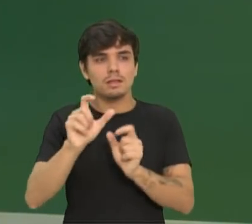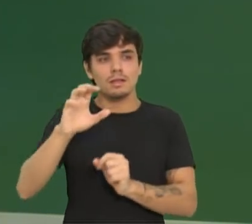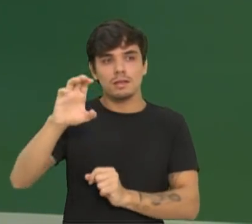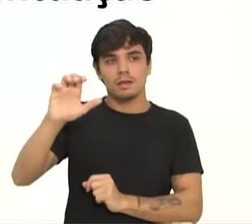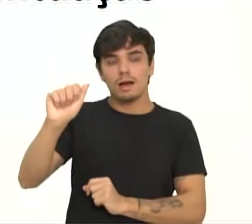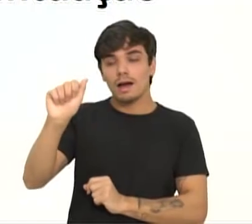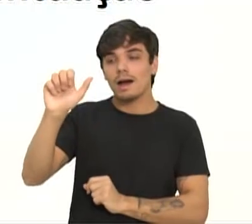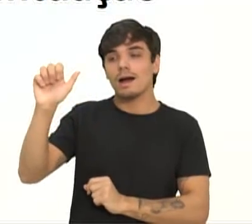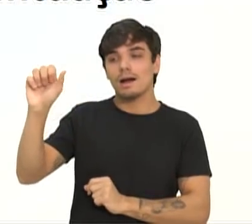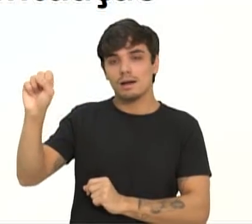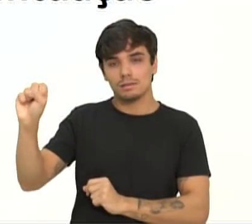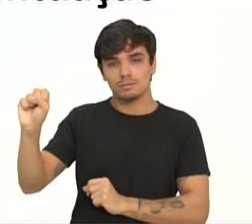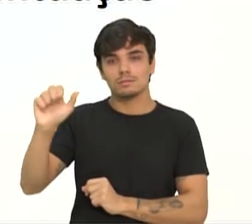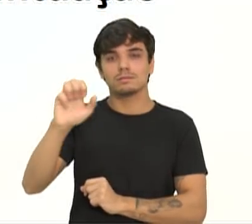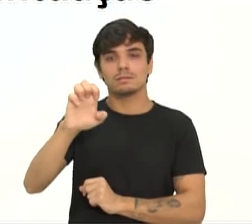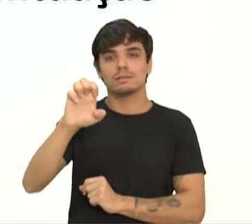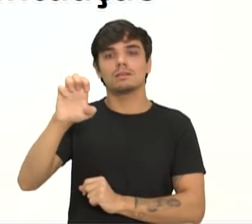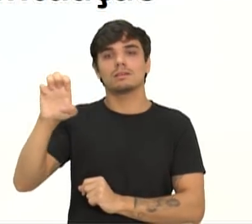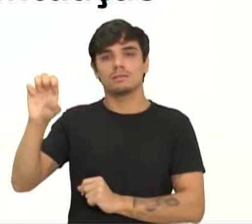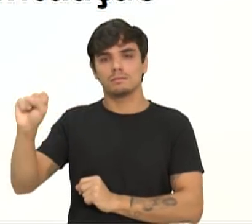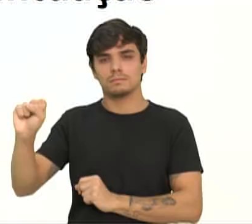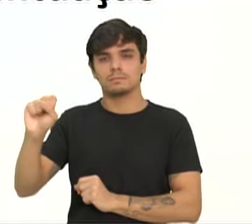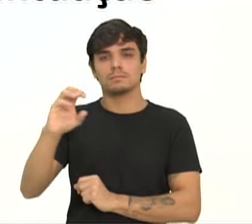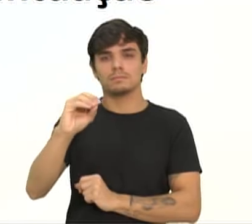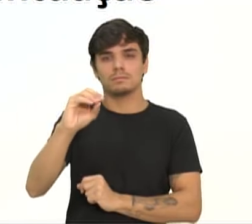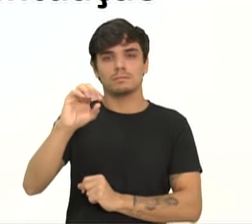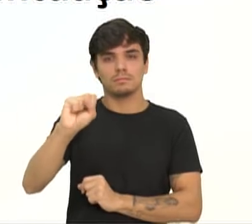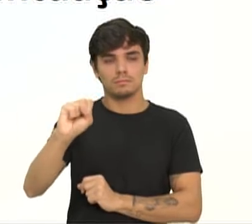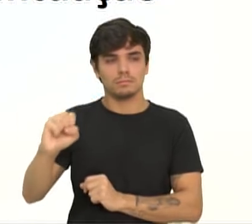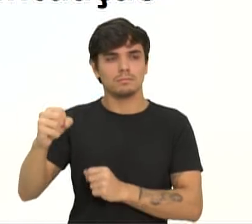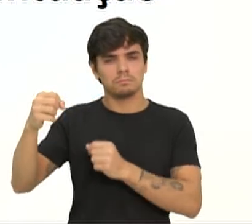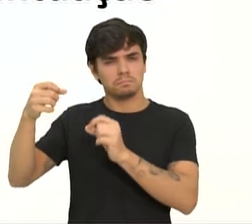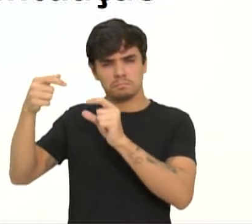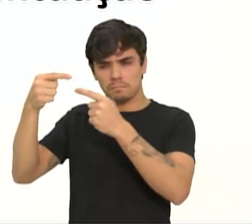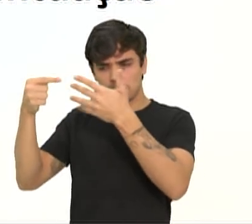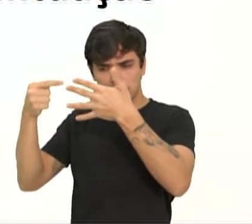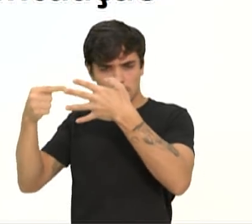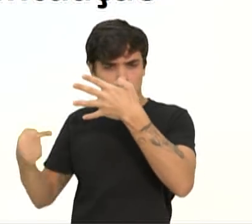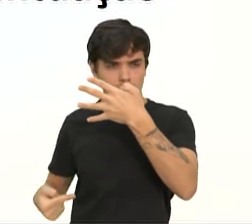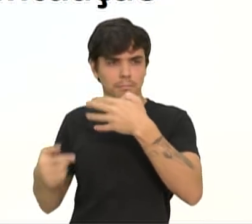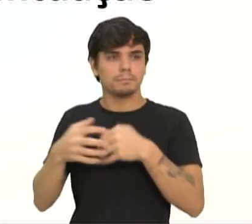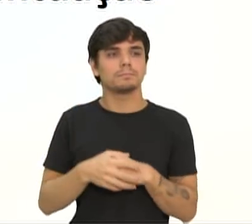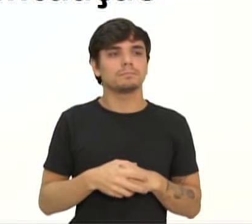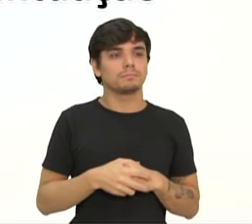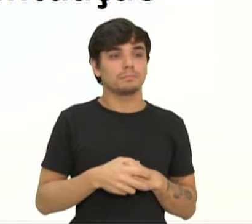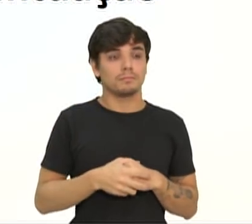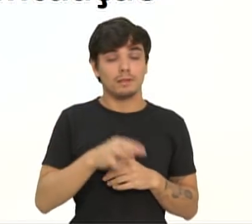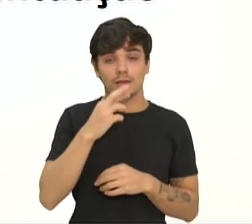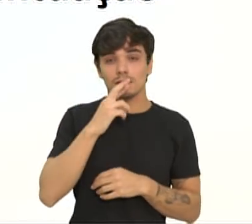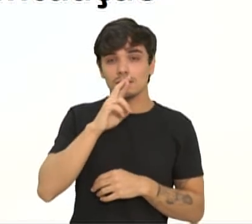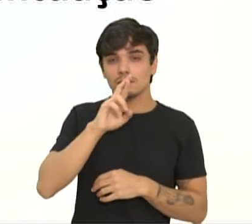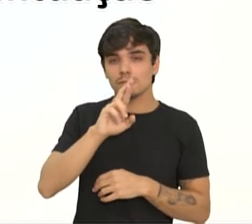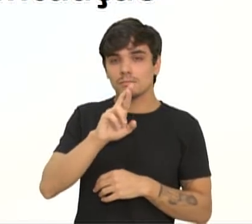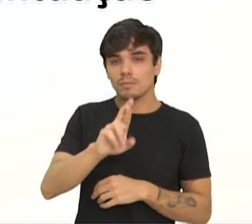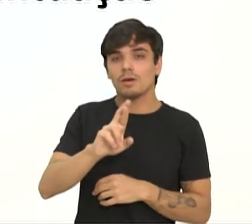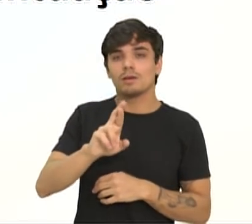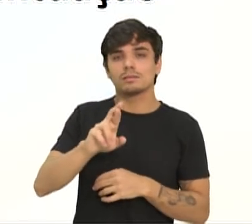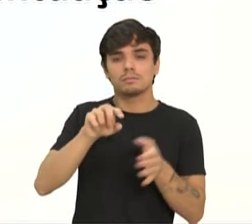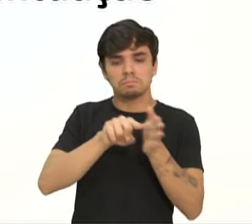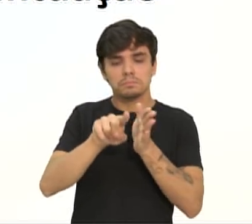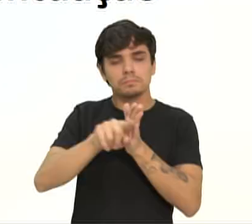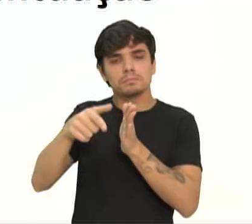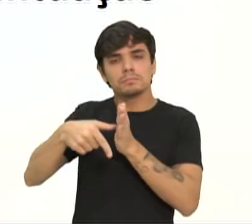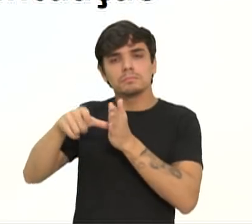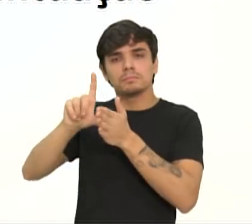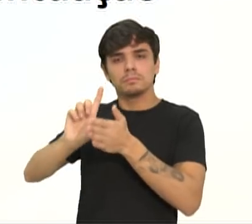es, os, em e ens. Essas terminações. Com base nas respostas das questões